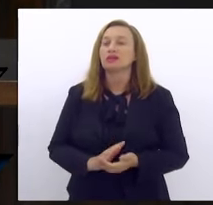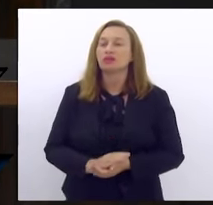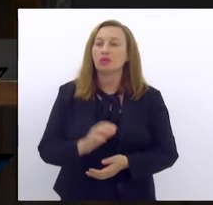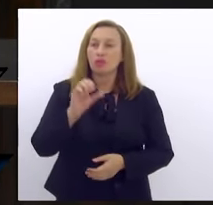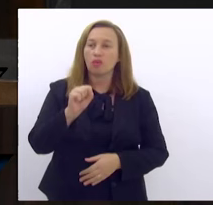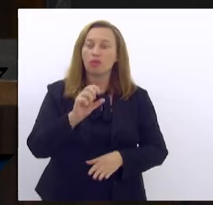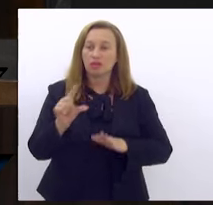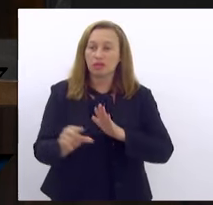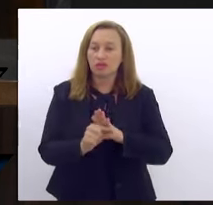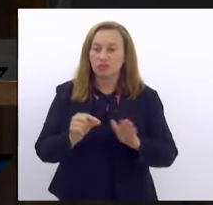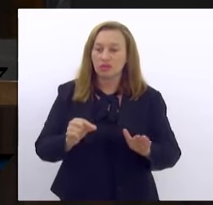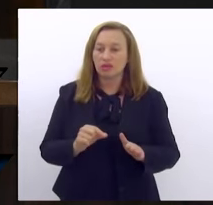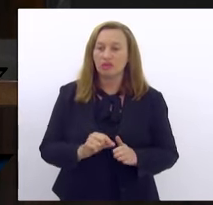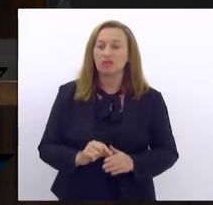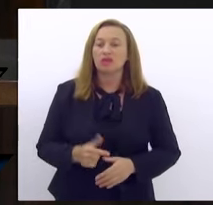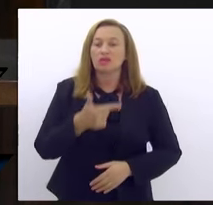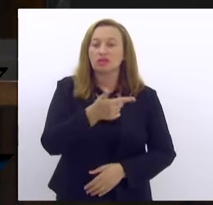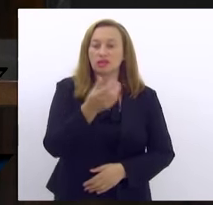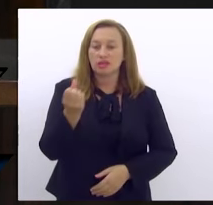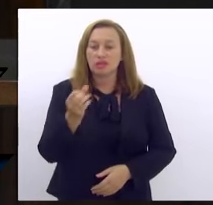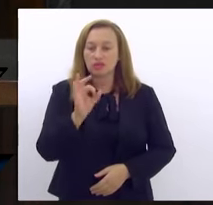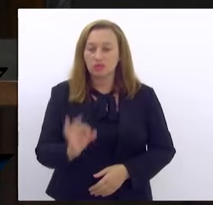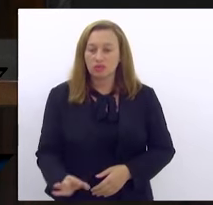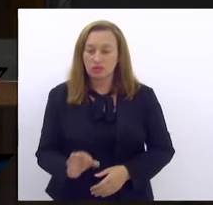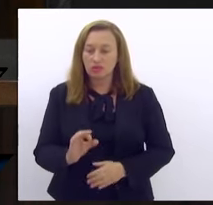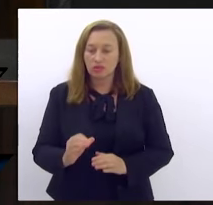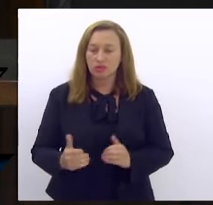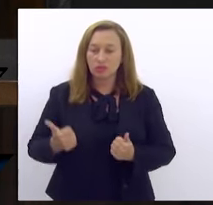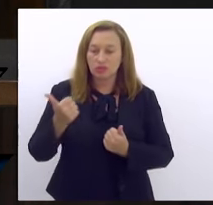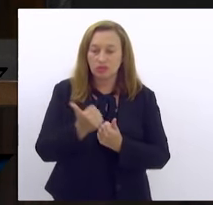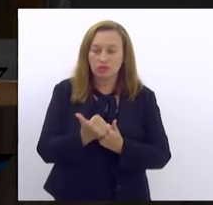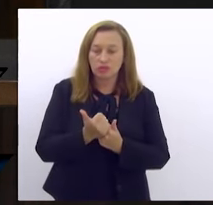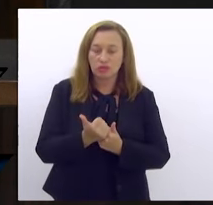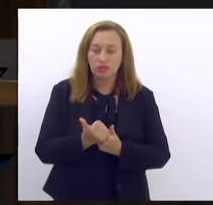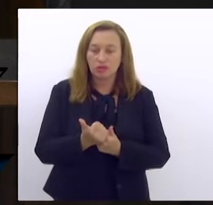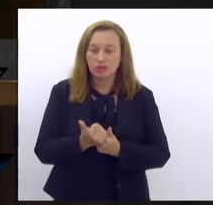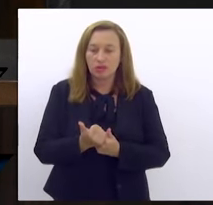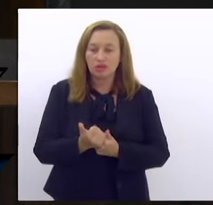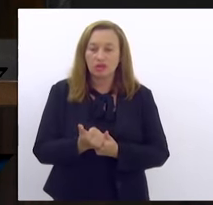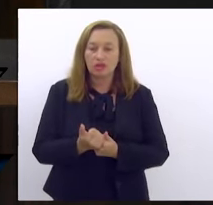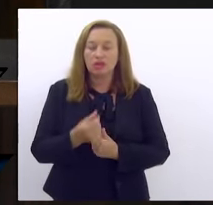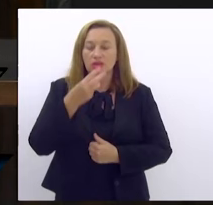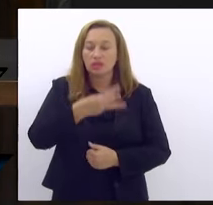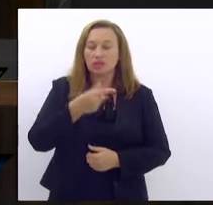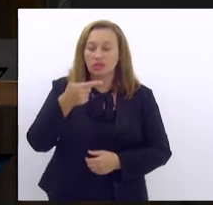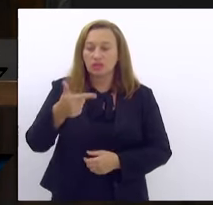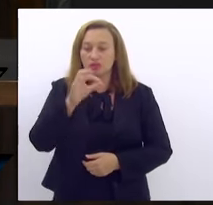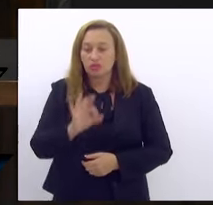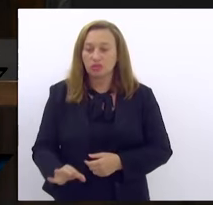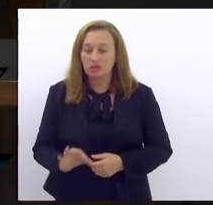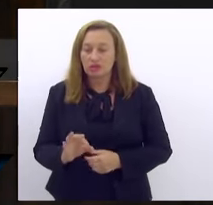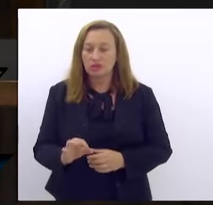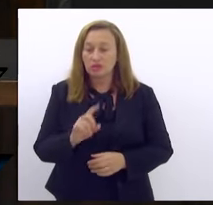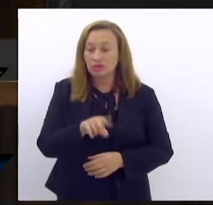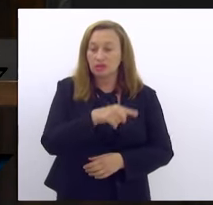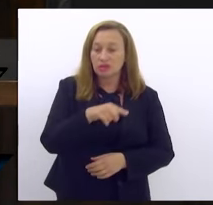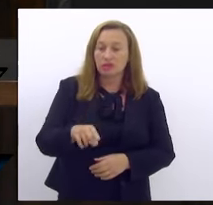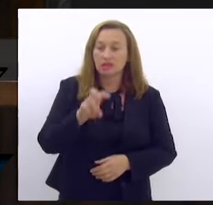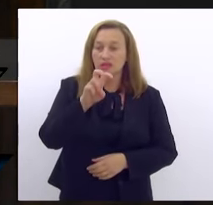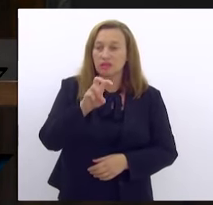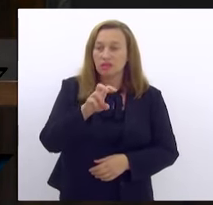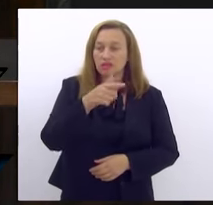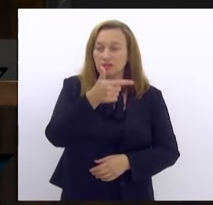emendas, perfazendo 16%, favorável com subemendas a 16 emendas, equivalente a 32%, e pela rejeição